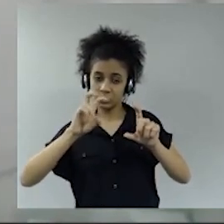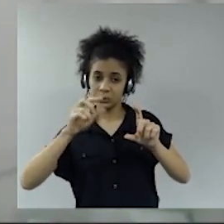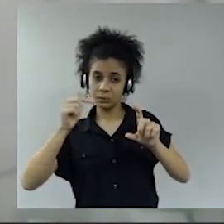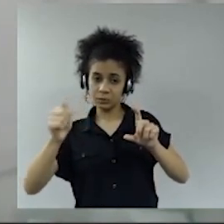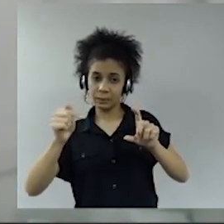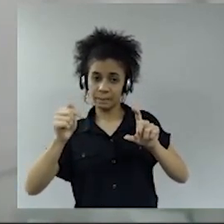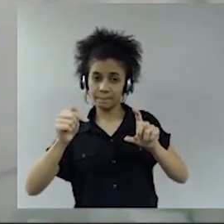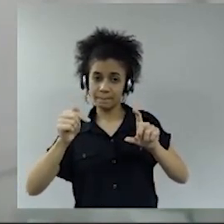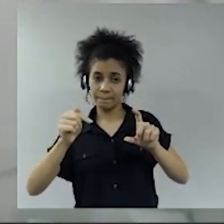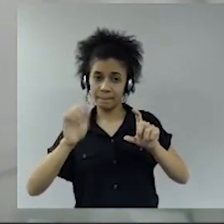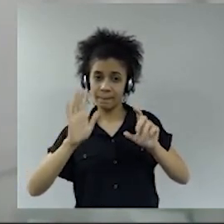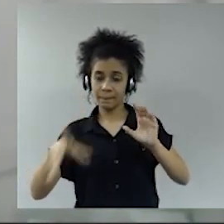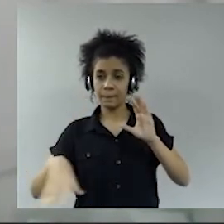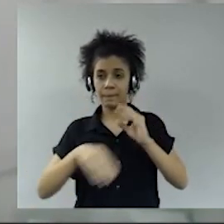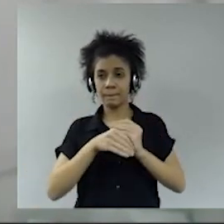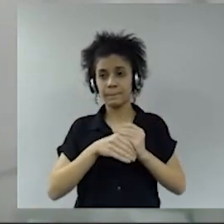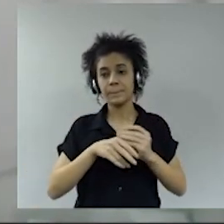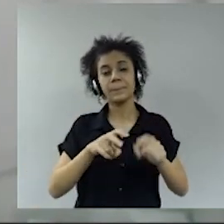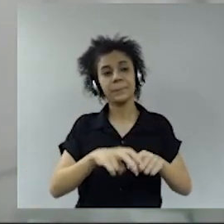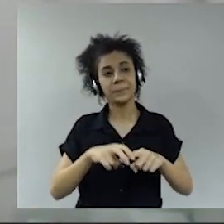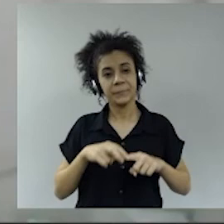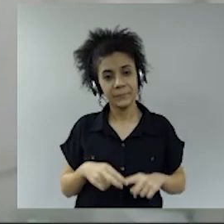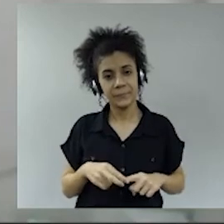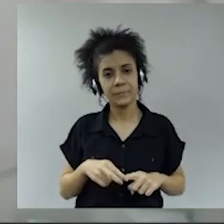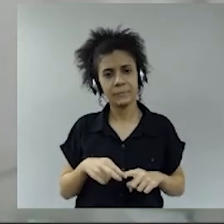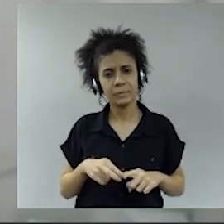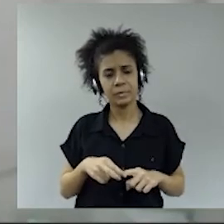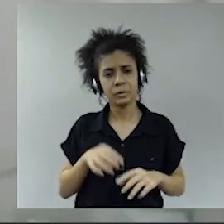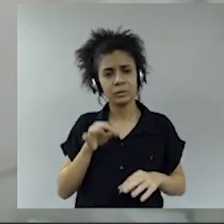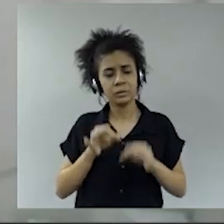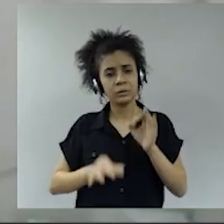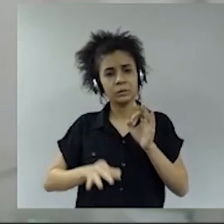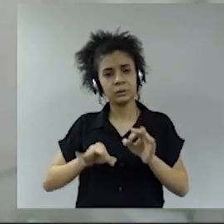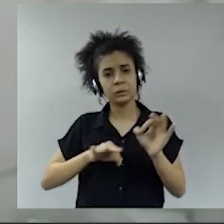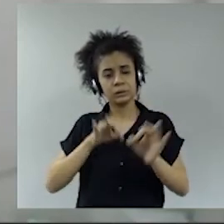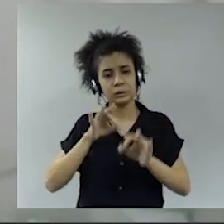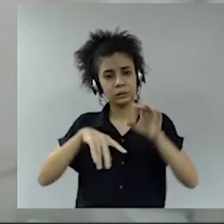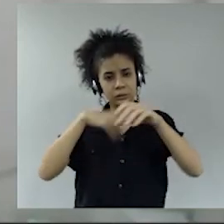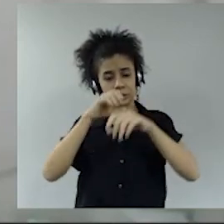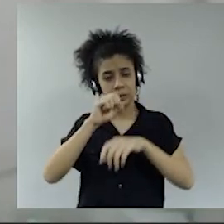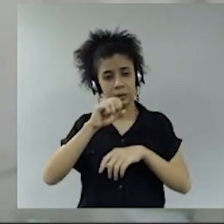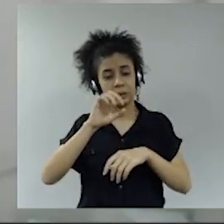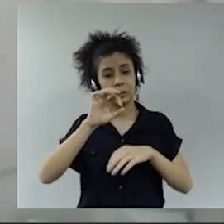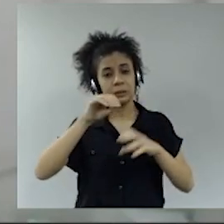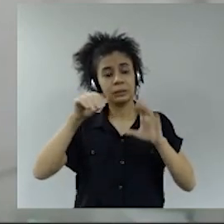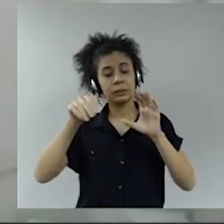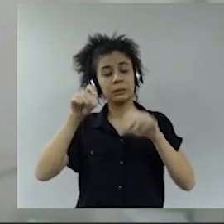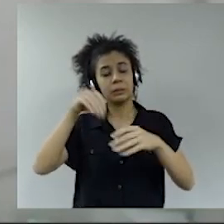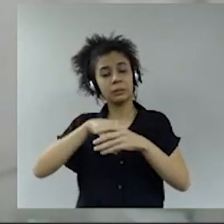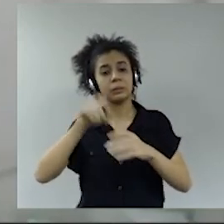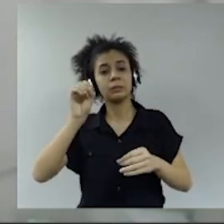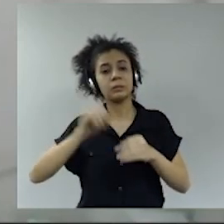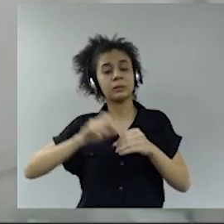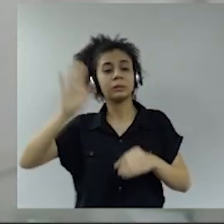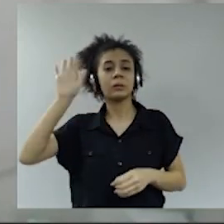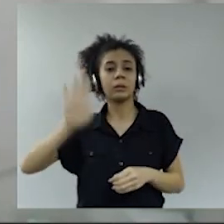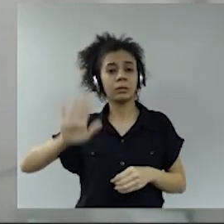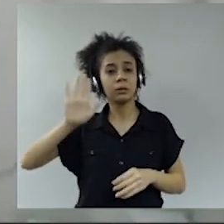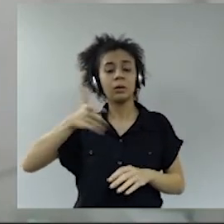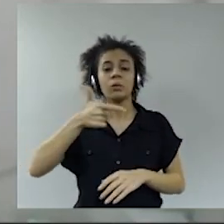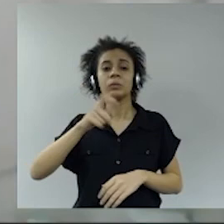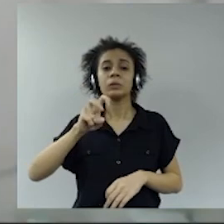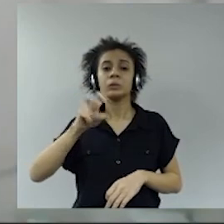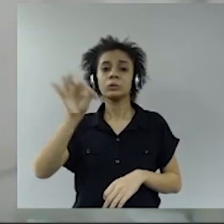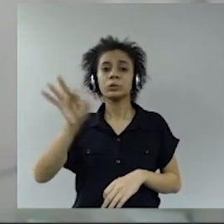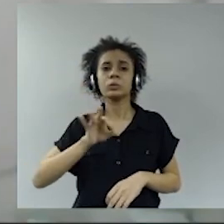10.057 foram concessivas. Portanto, o Tribunal da Cidadania concedeu praticamente